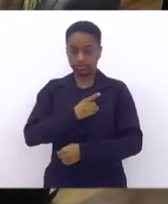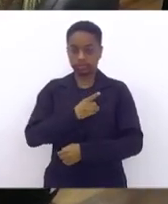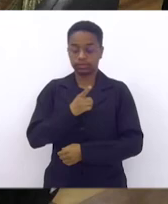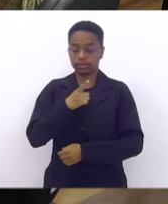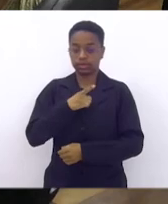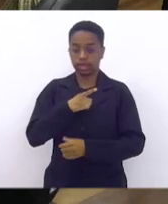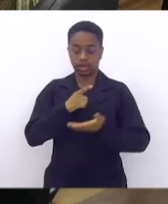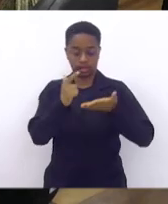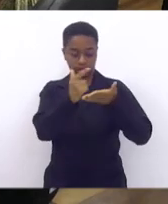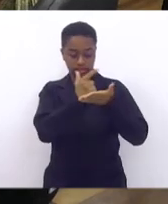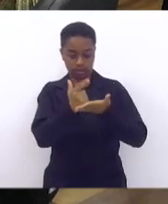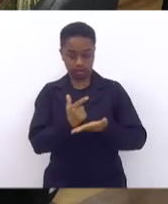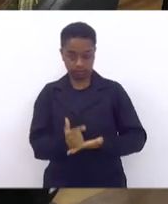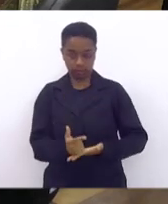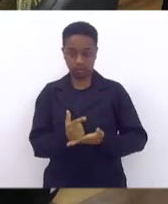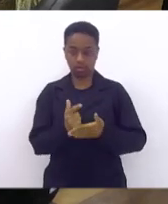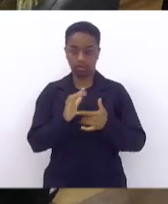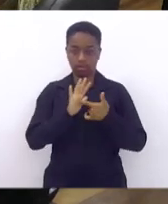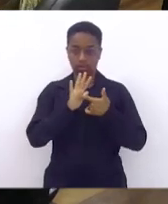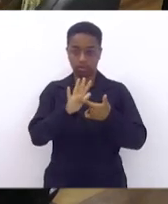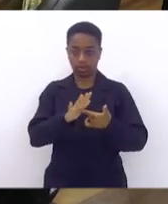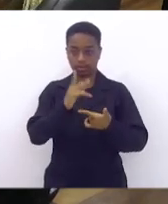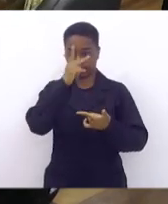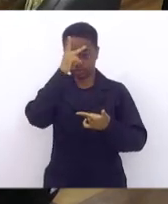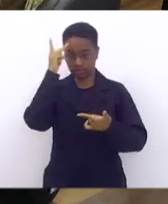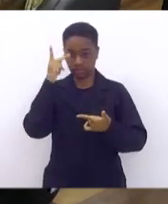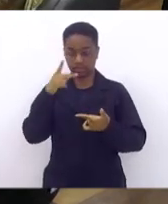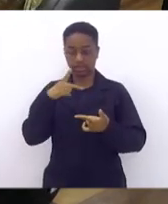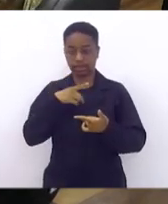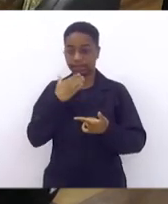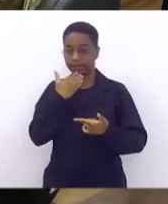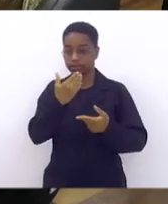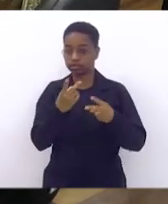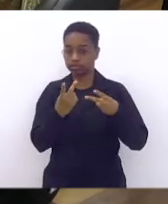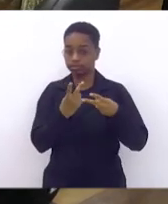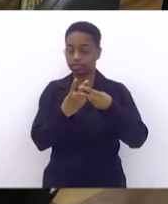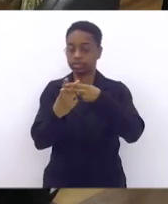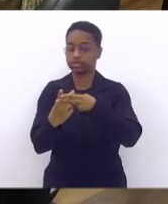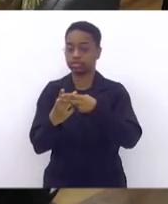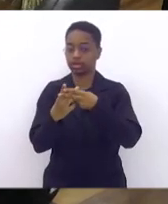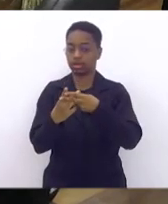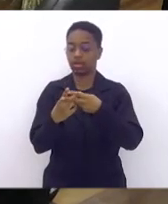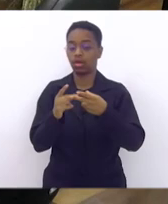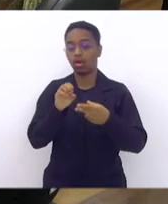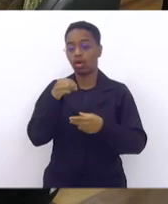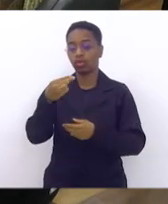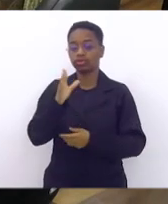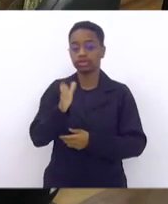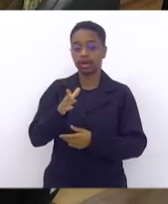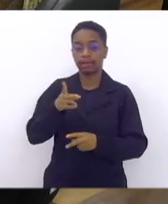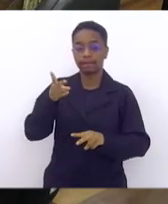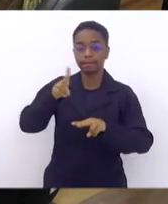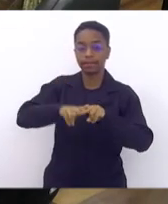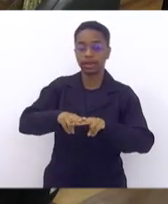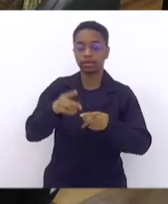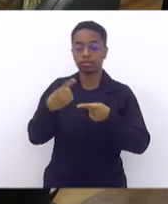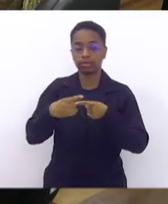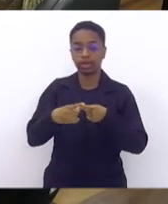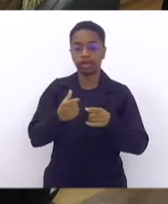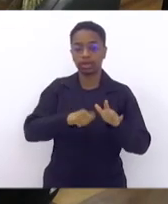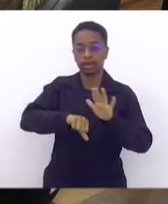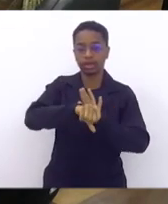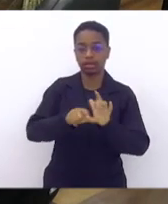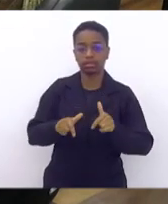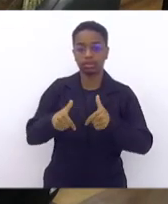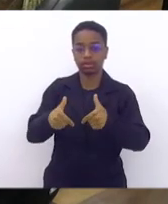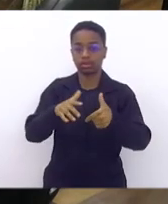de pessoas com mandado de prisão em aberto ou que já foram presos por cometerem crimes naquela área.